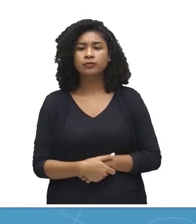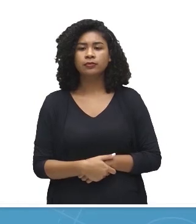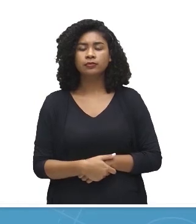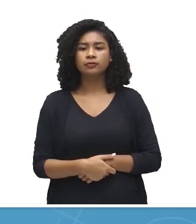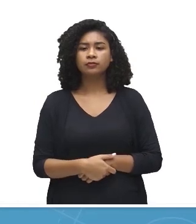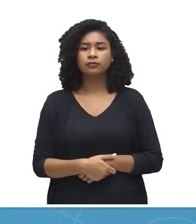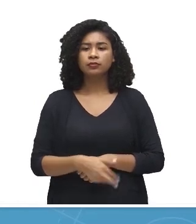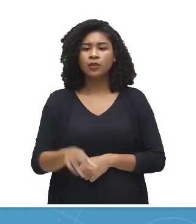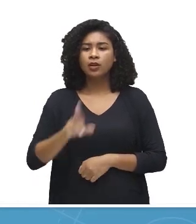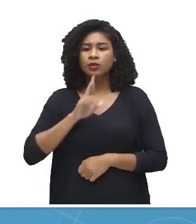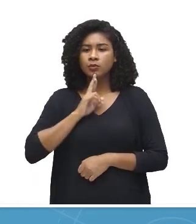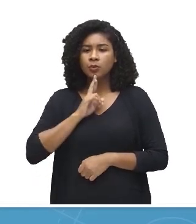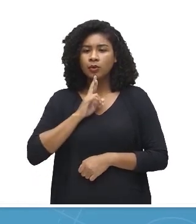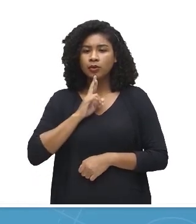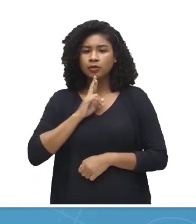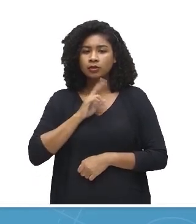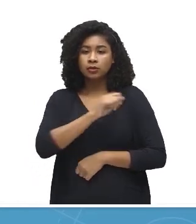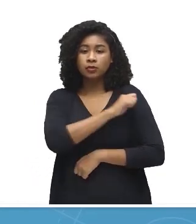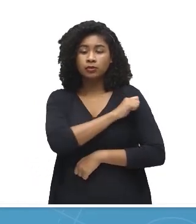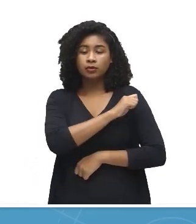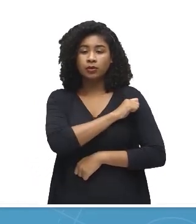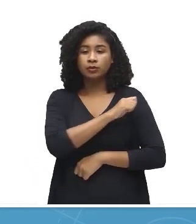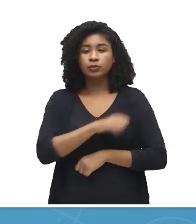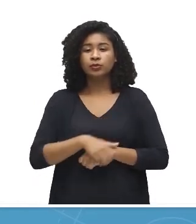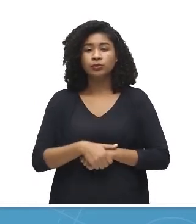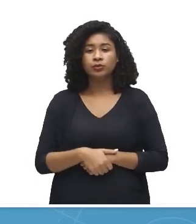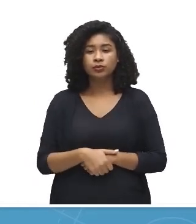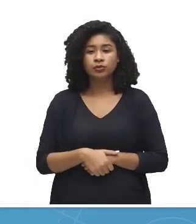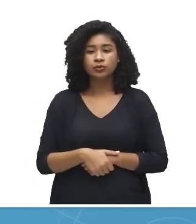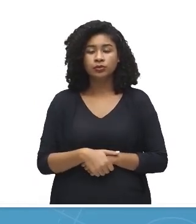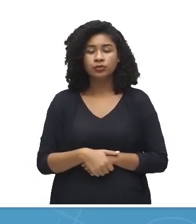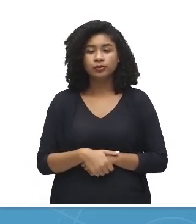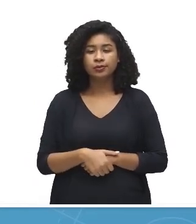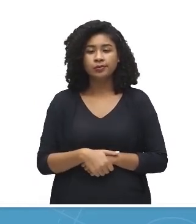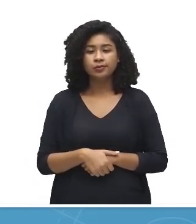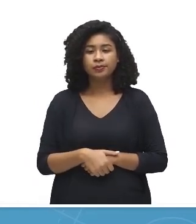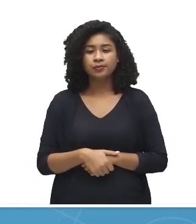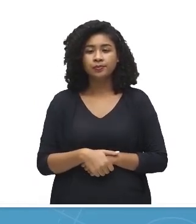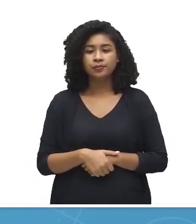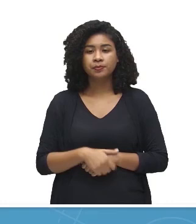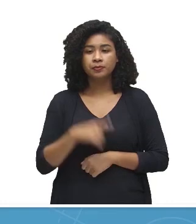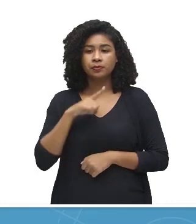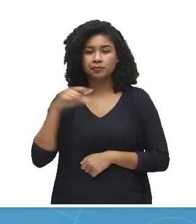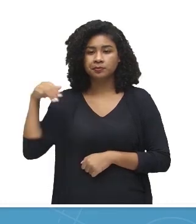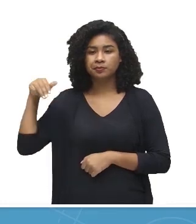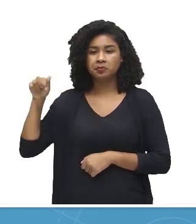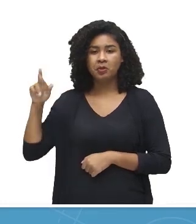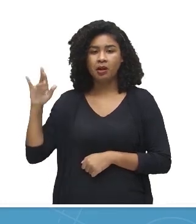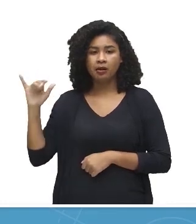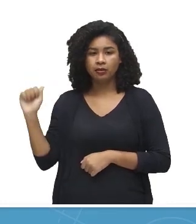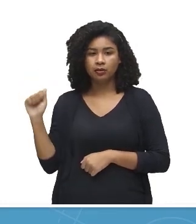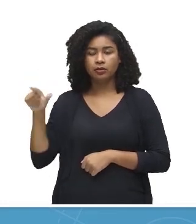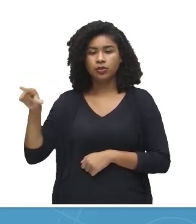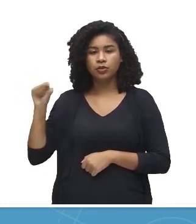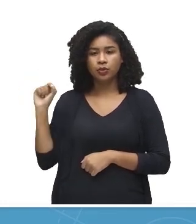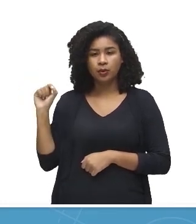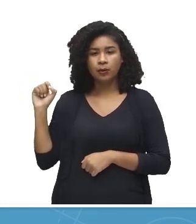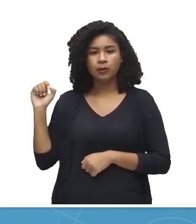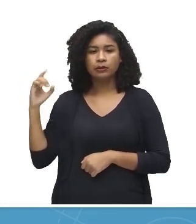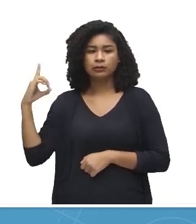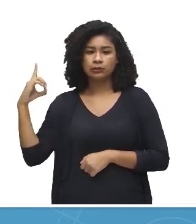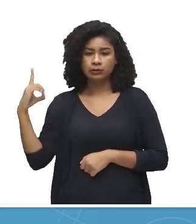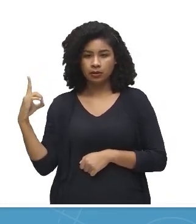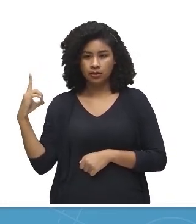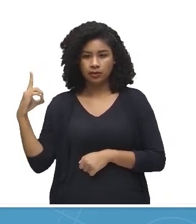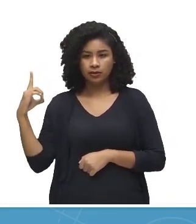A resposta do nosso outro aluno. Temos ali, a Maria Fernanda colocou a letra D de